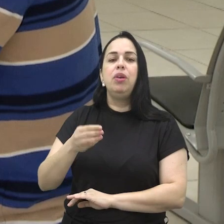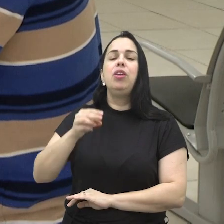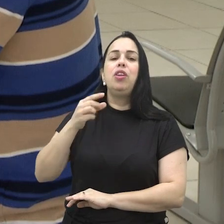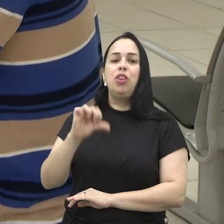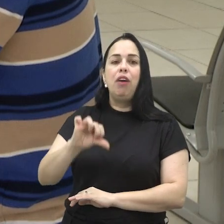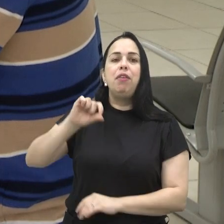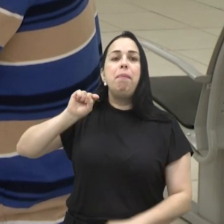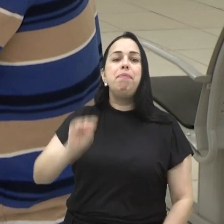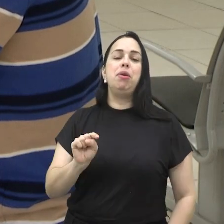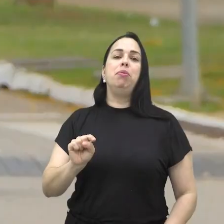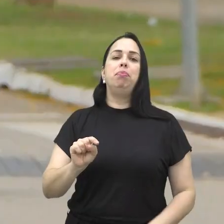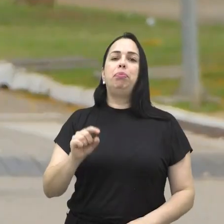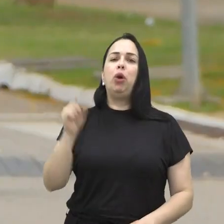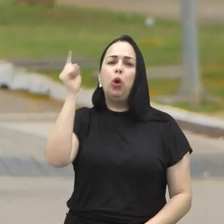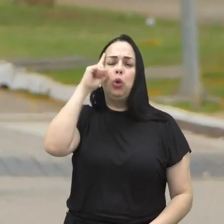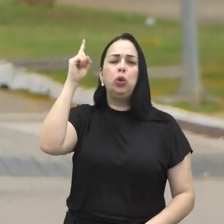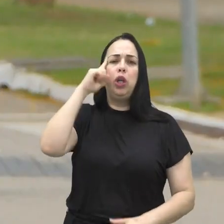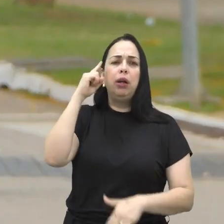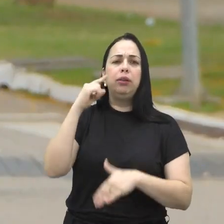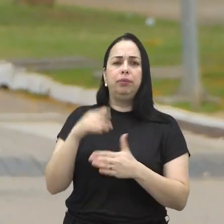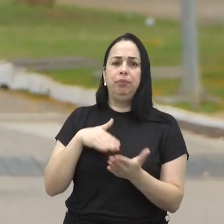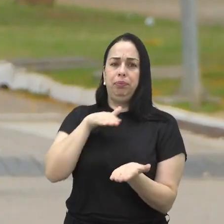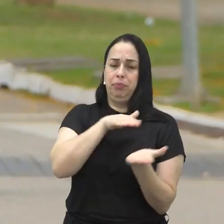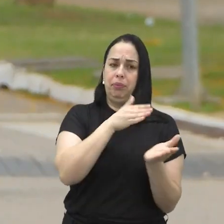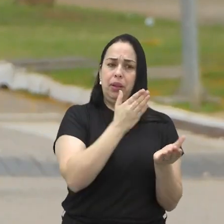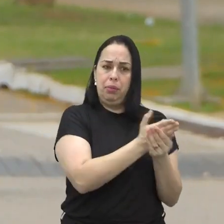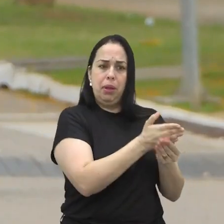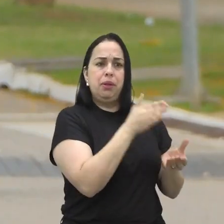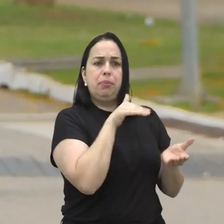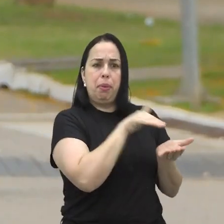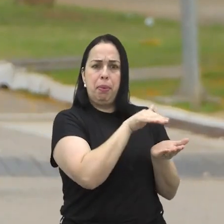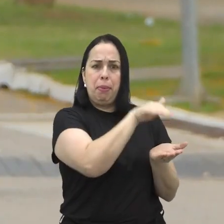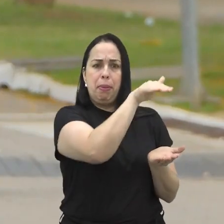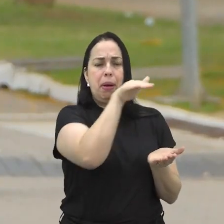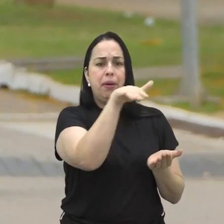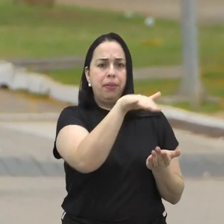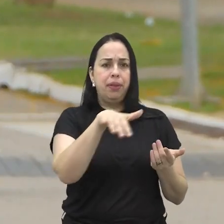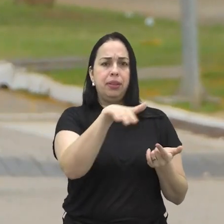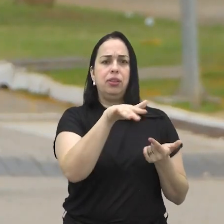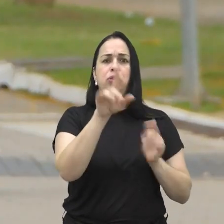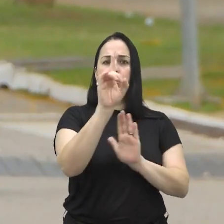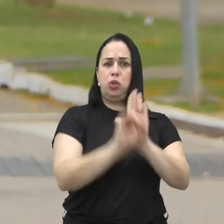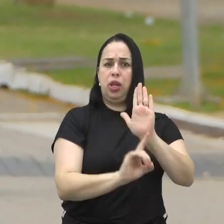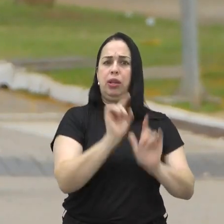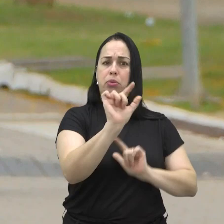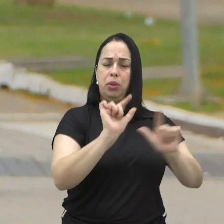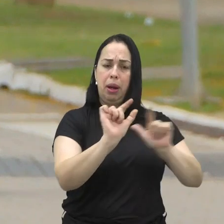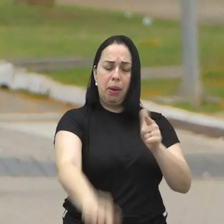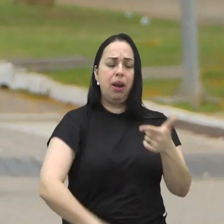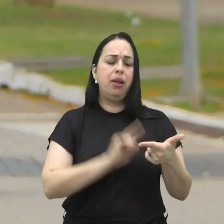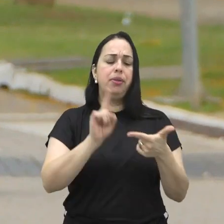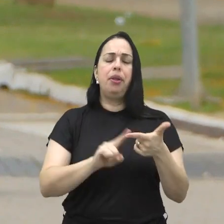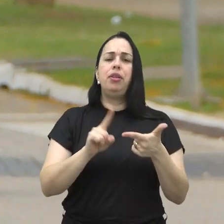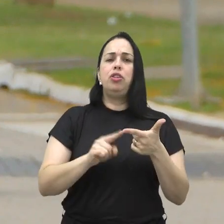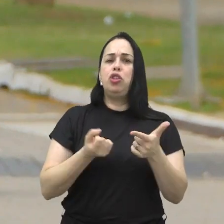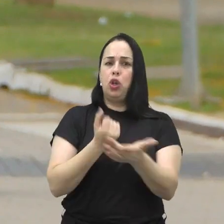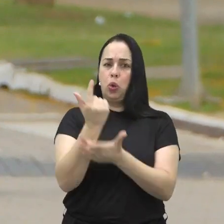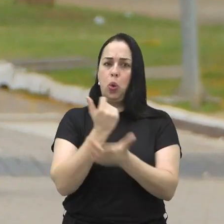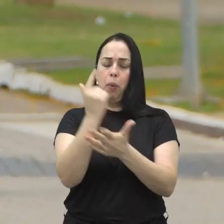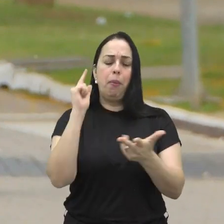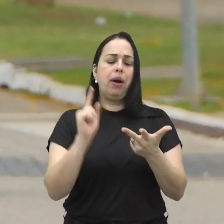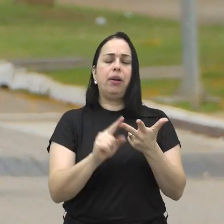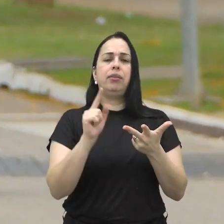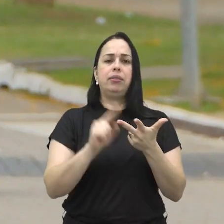novos pedidos por dia. Os processos são variados. Abarcam áreas como direitos do trabalho,